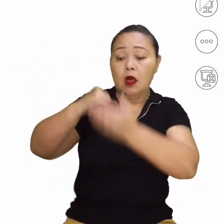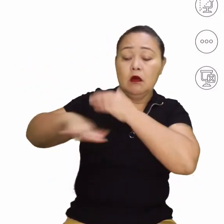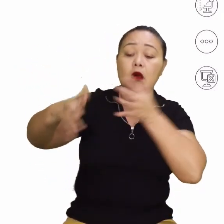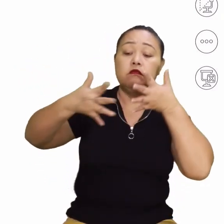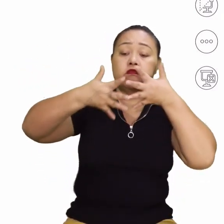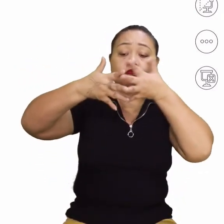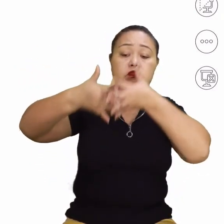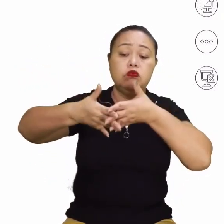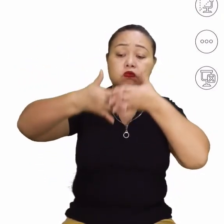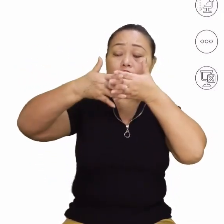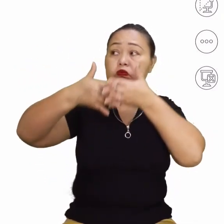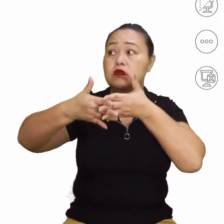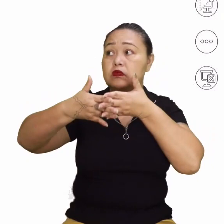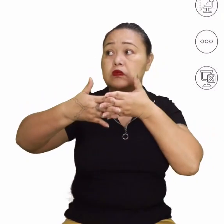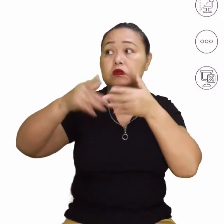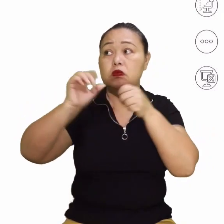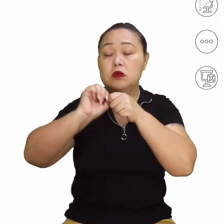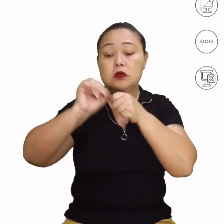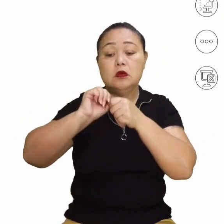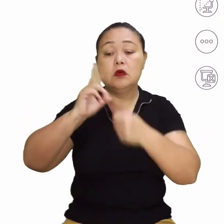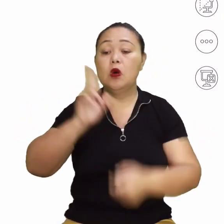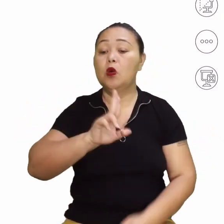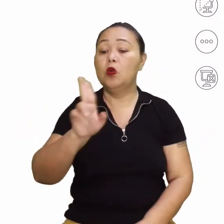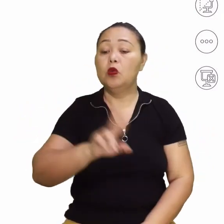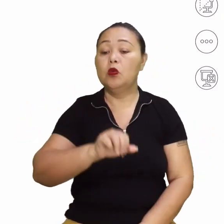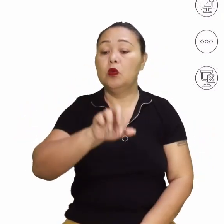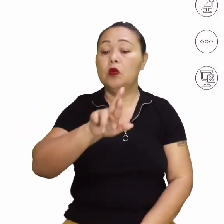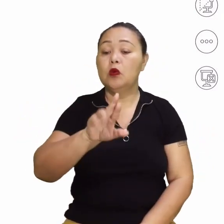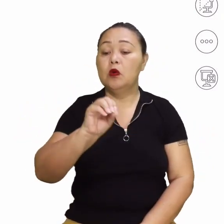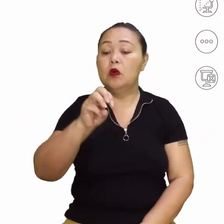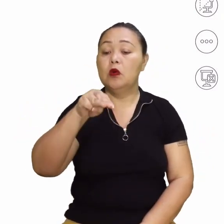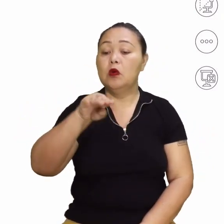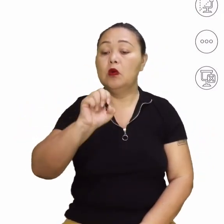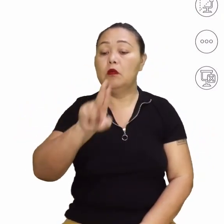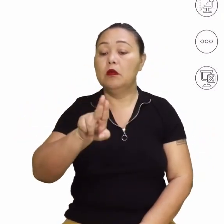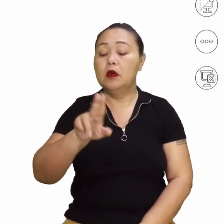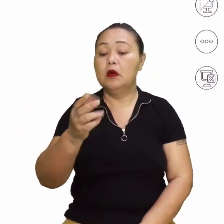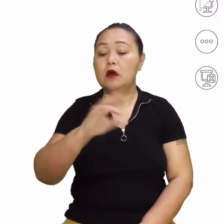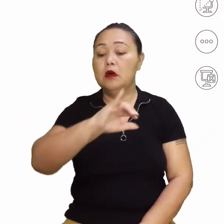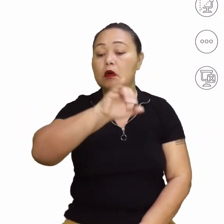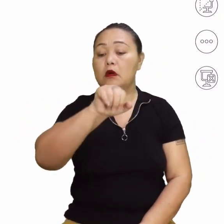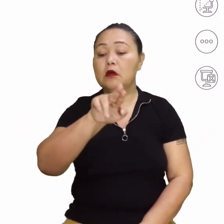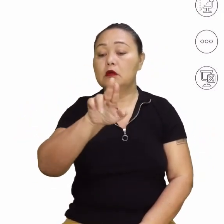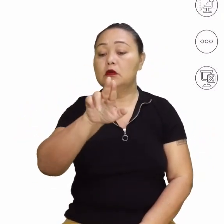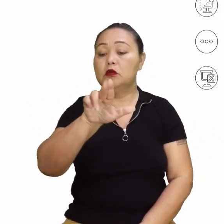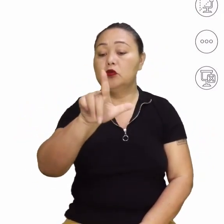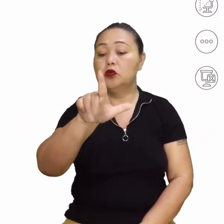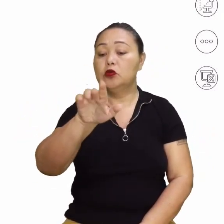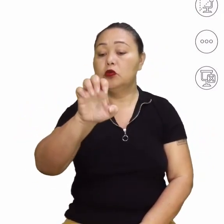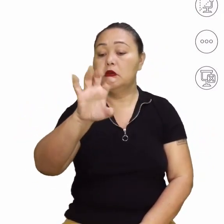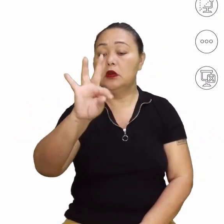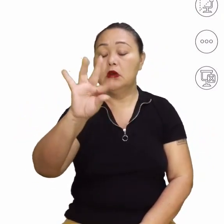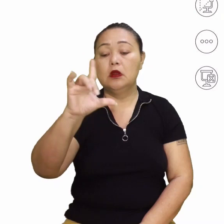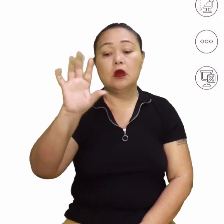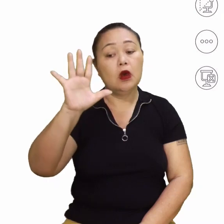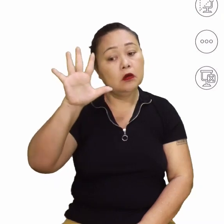se eu não me engano o nome ao meio e Julieta e geralmente geralmente tá pessoal